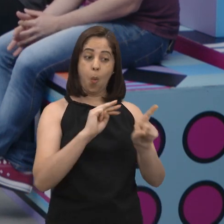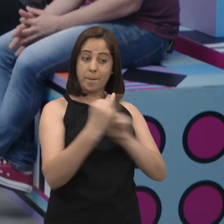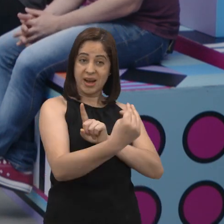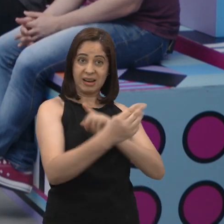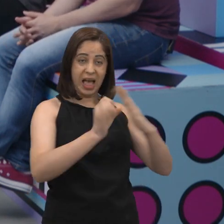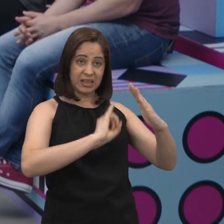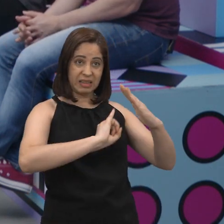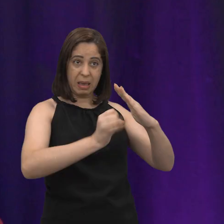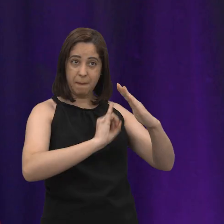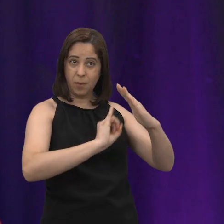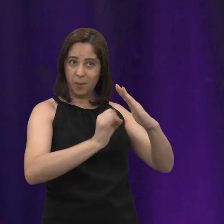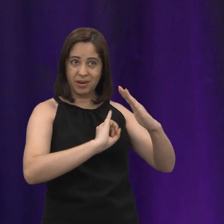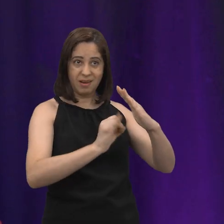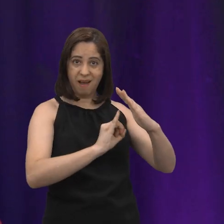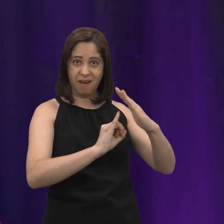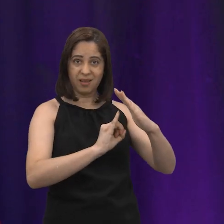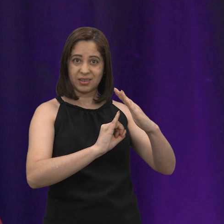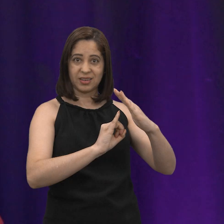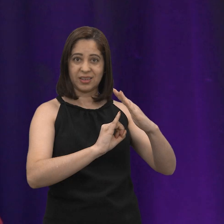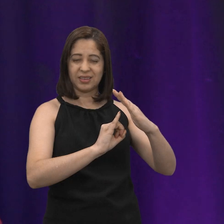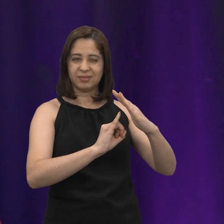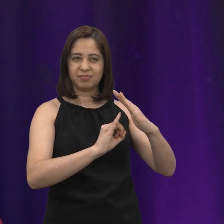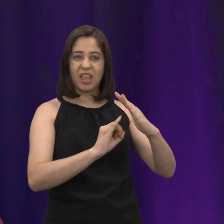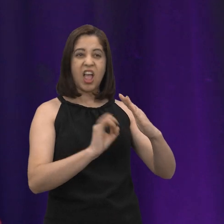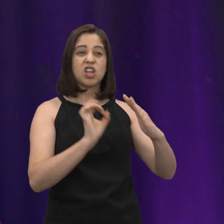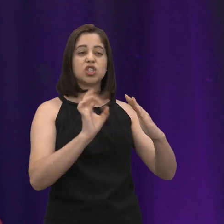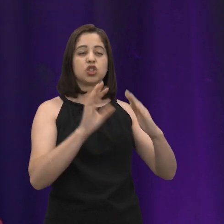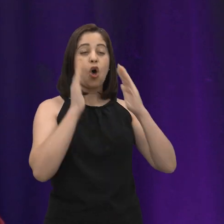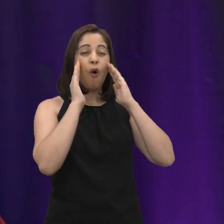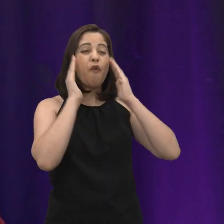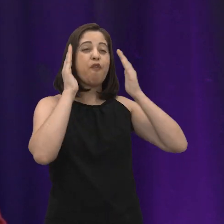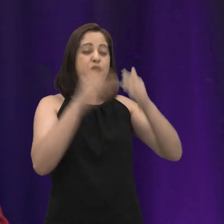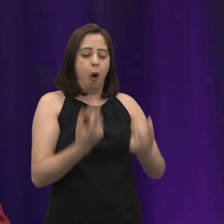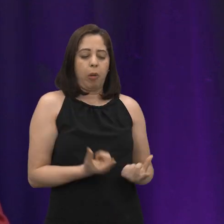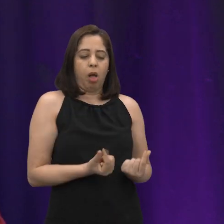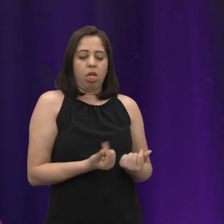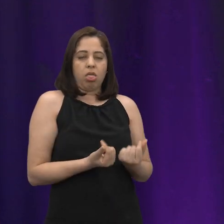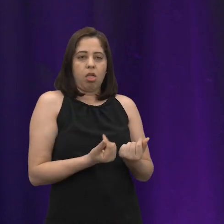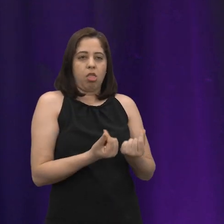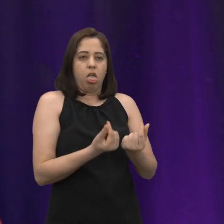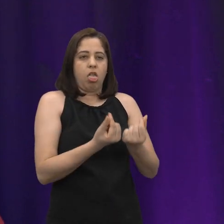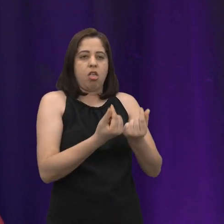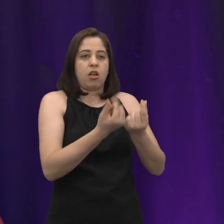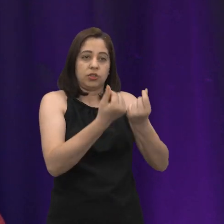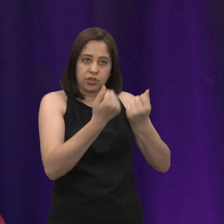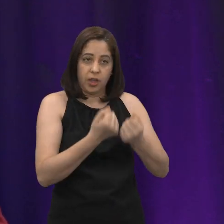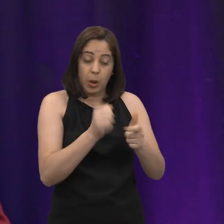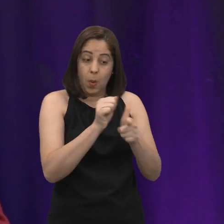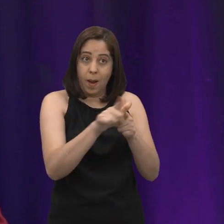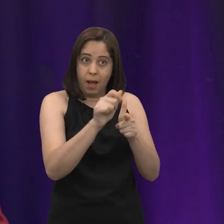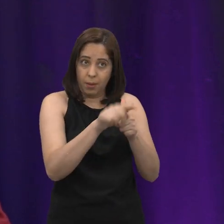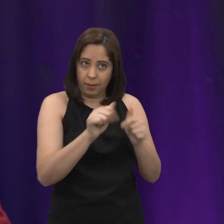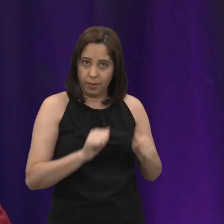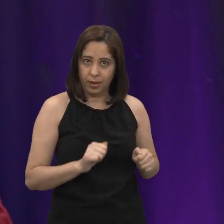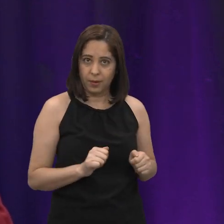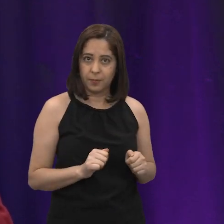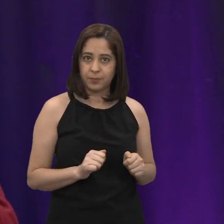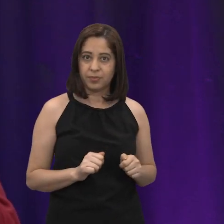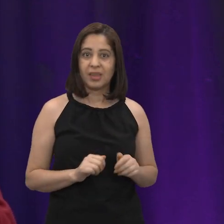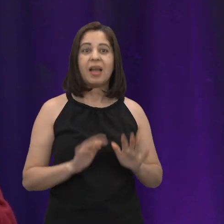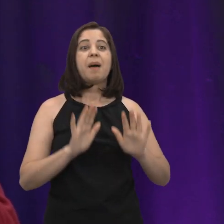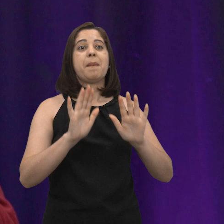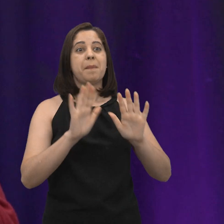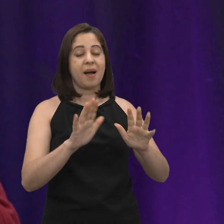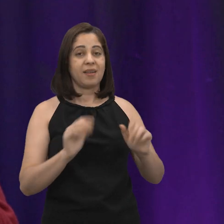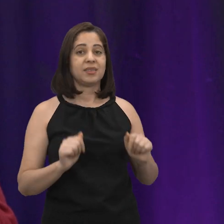não está associado diretamente à moradia, mas ao mercado rentista, de obtenção de renda por aluguel. Só